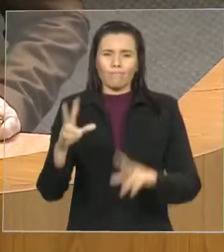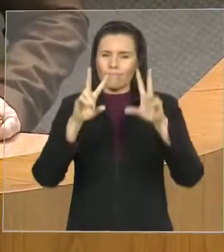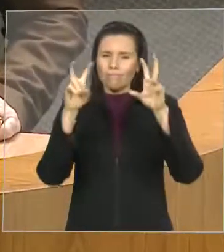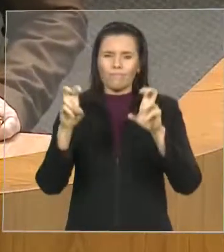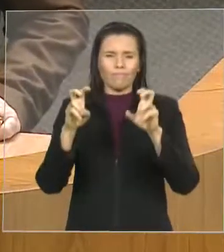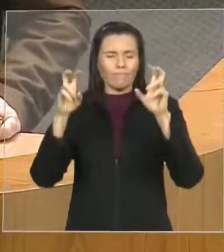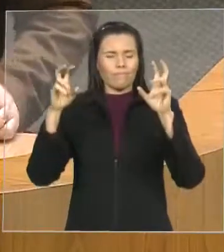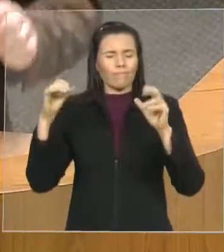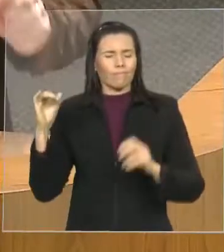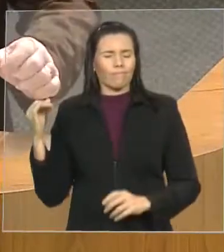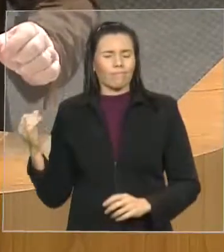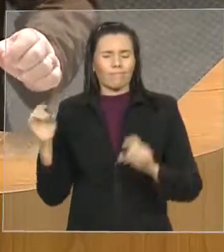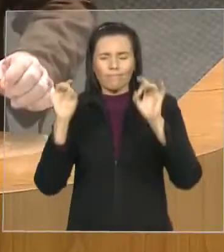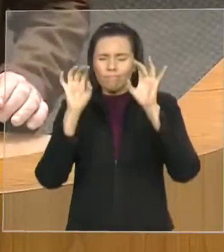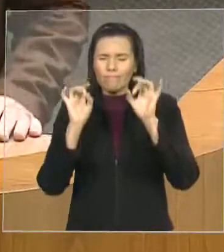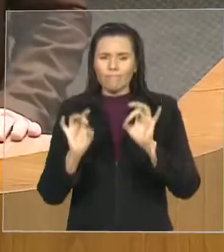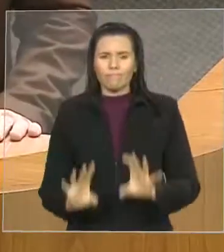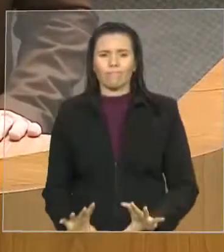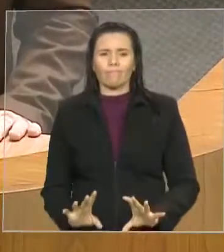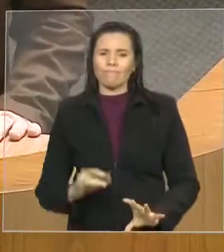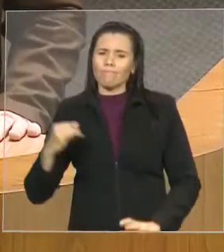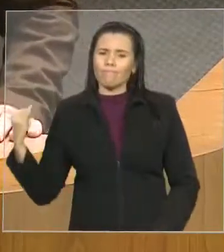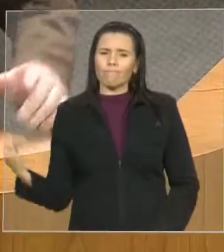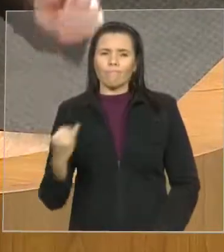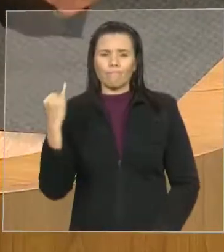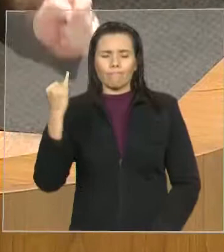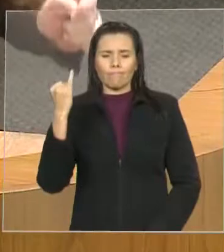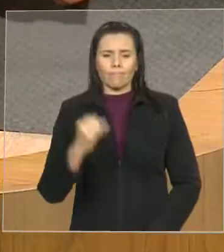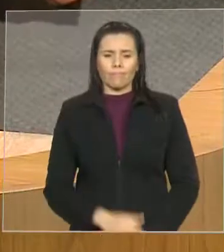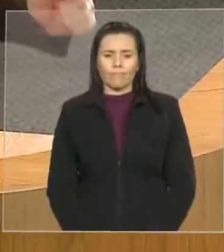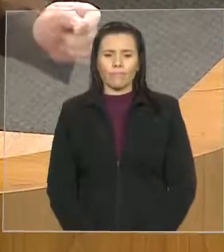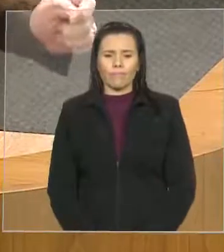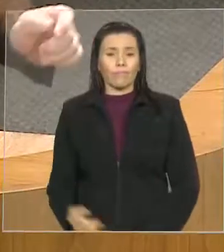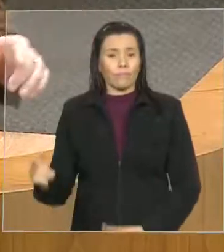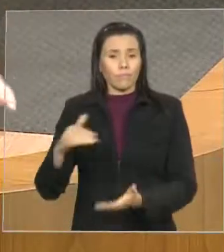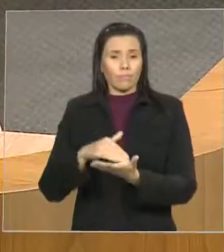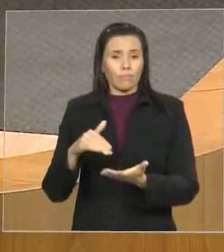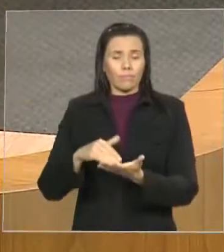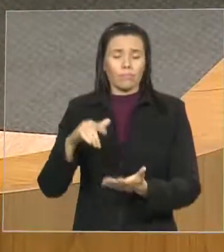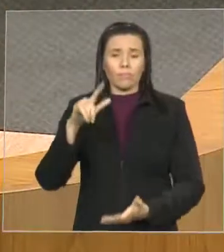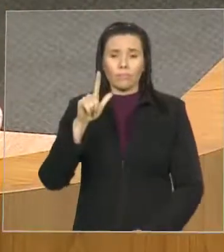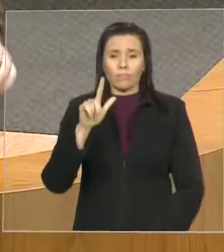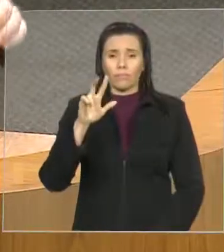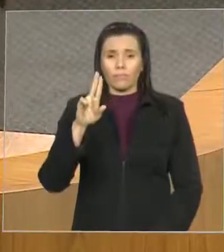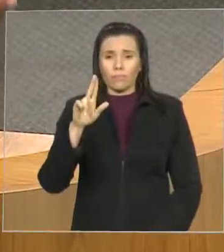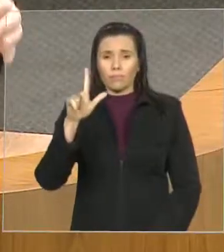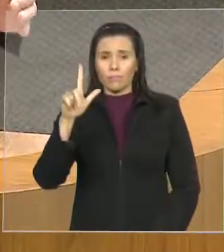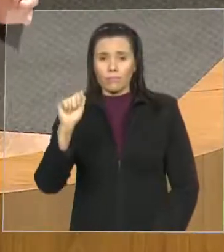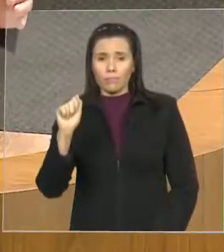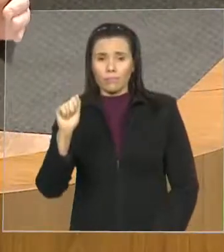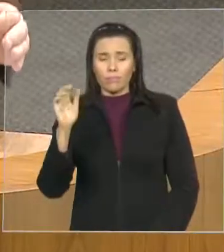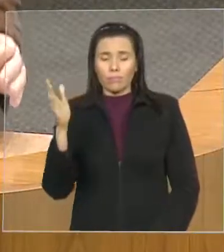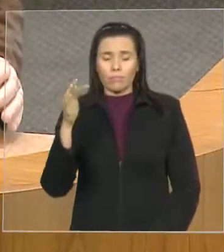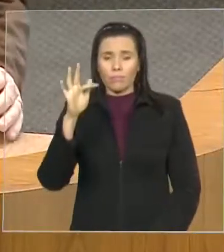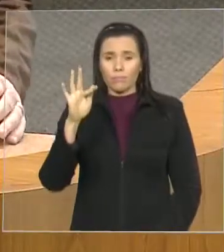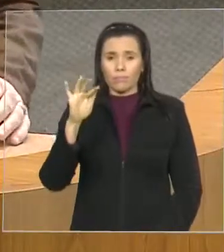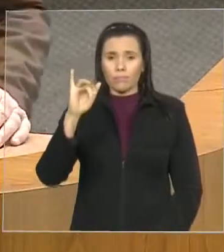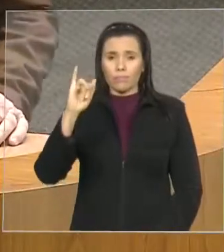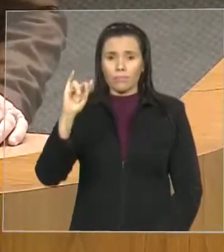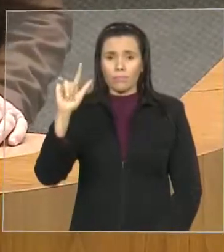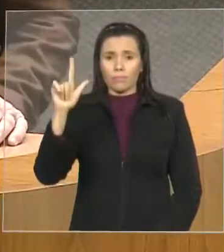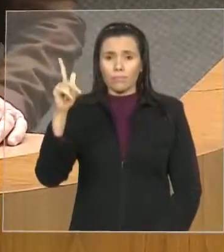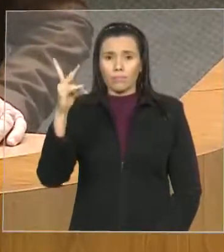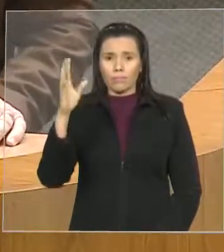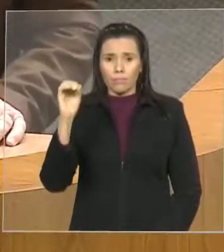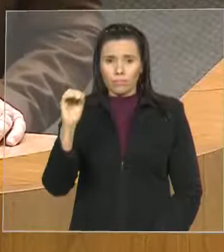Parabenizar o secretário Lula Filho e ao prefeito Edivaldo por esta iniciativa,